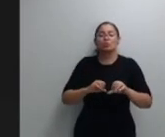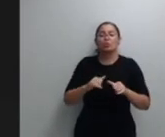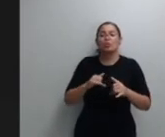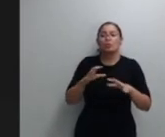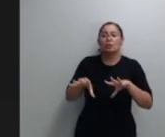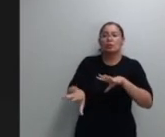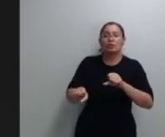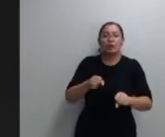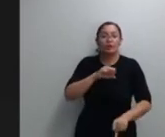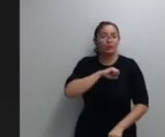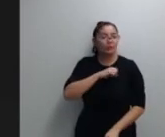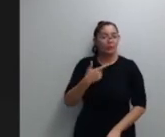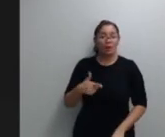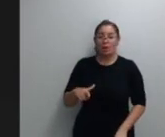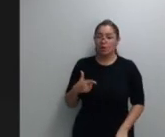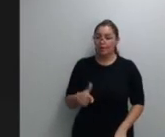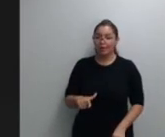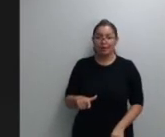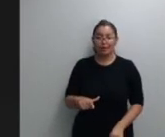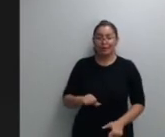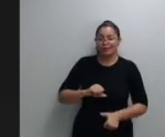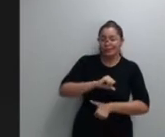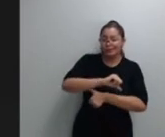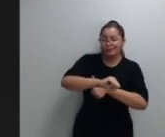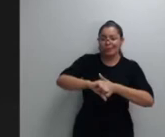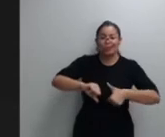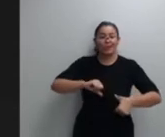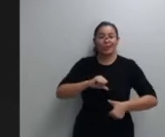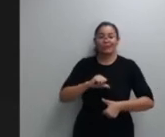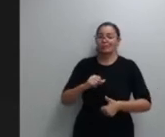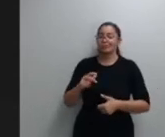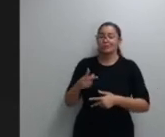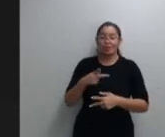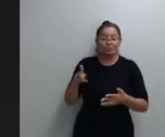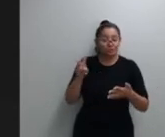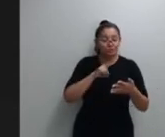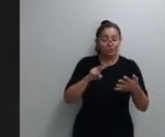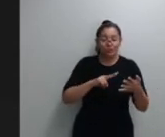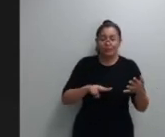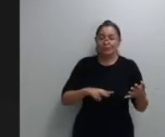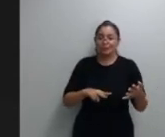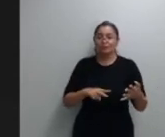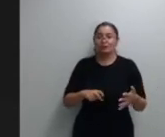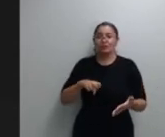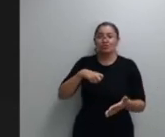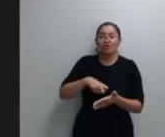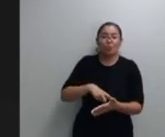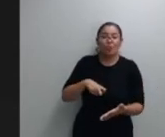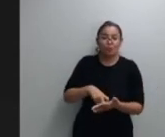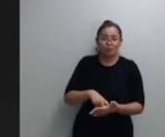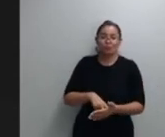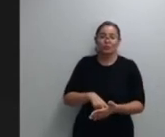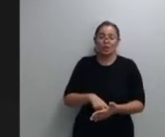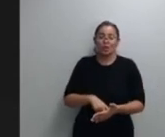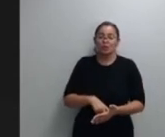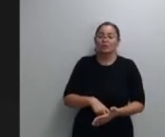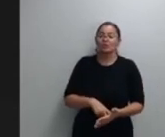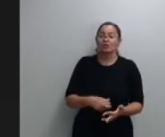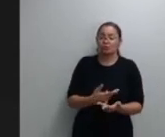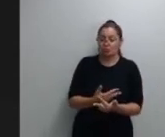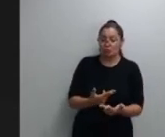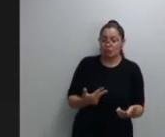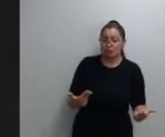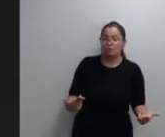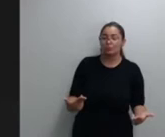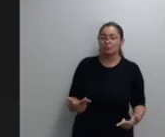é mais possível alterar o critério de avaliação sob pena de afronta aos princípios da igualdade e da